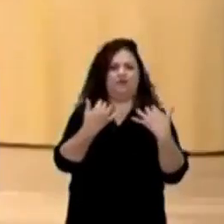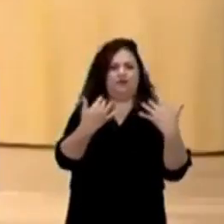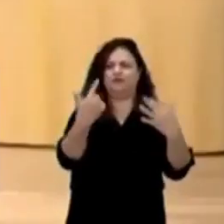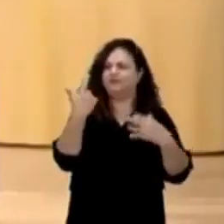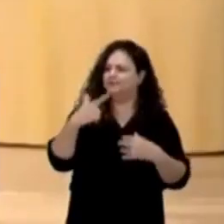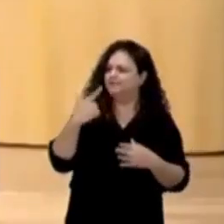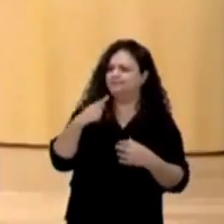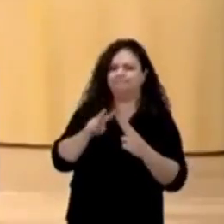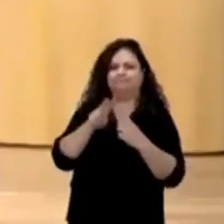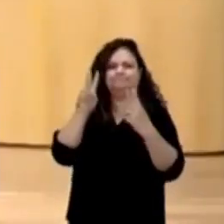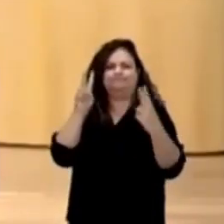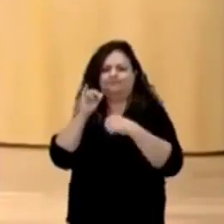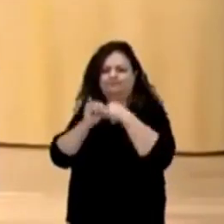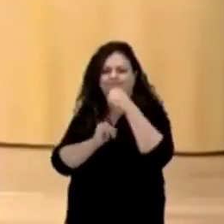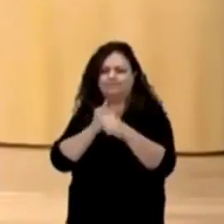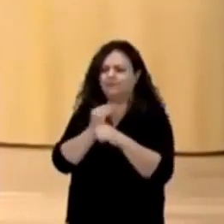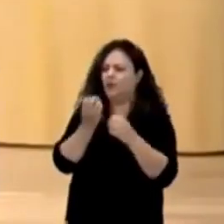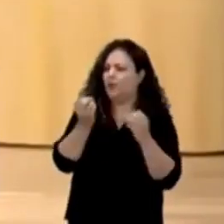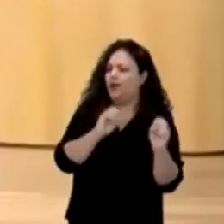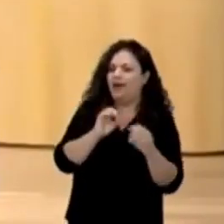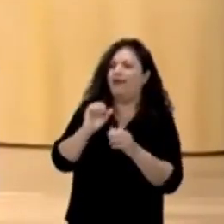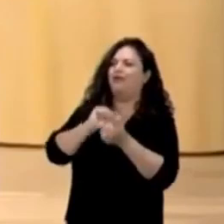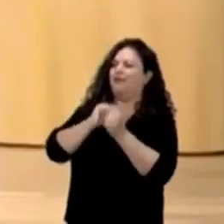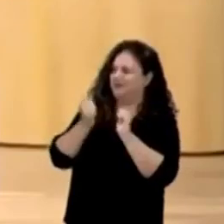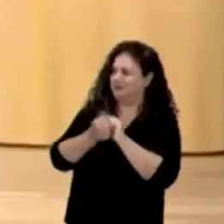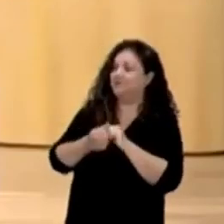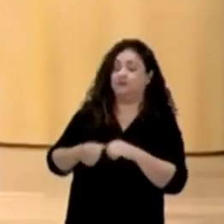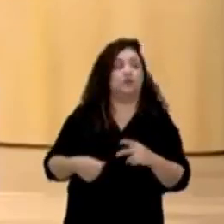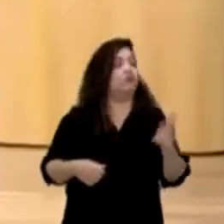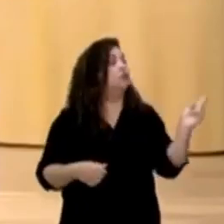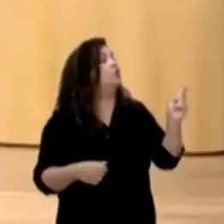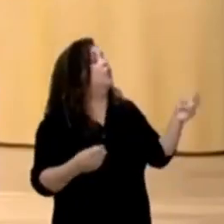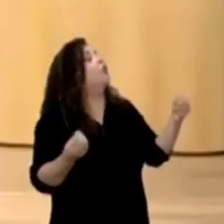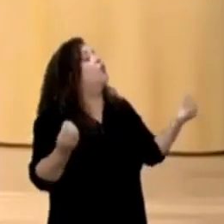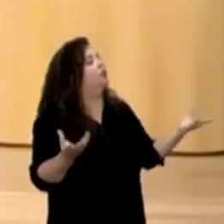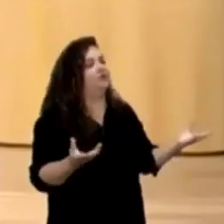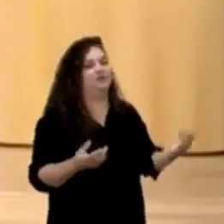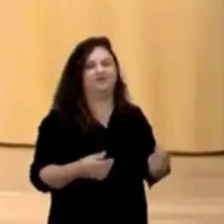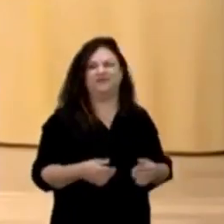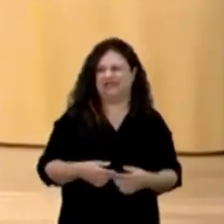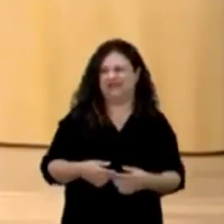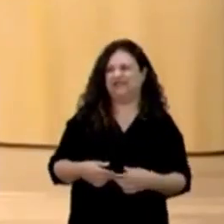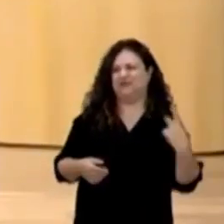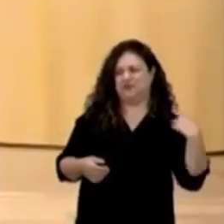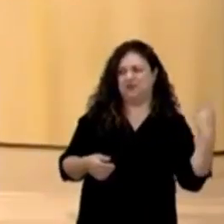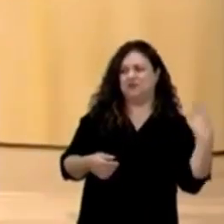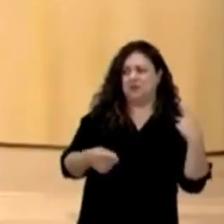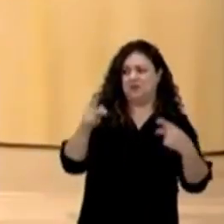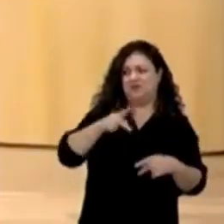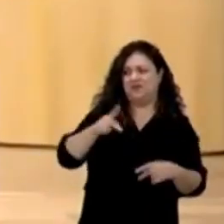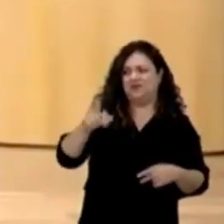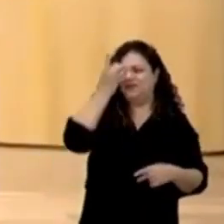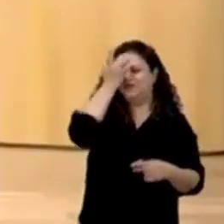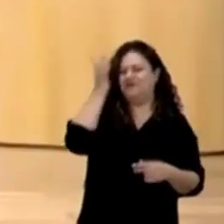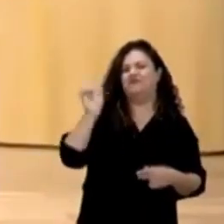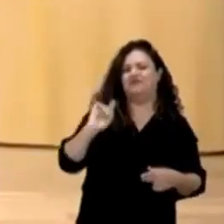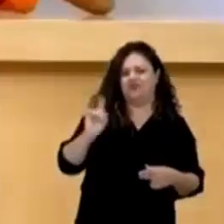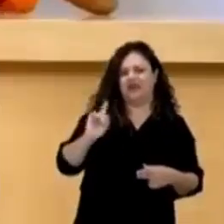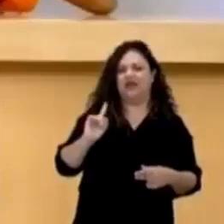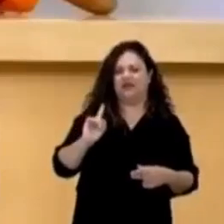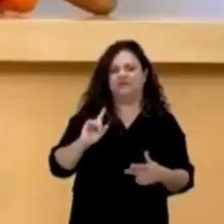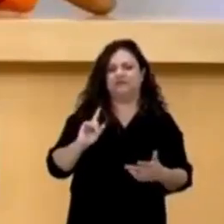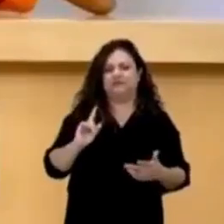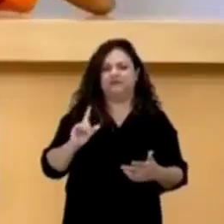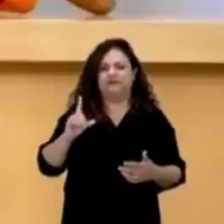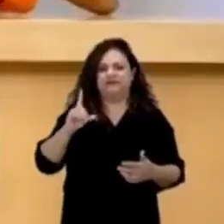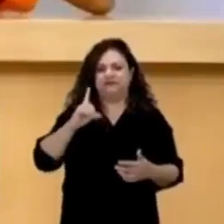faço? Olha, como foi, João, isso, gente? Como foi isso para vocês? A gente que é professor passa por cada uma, a gente fica até brincando